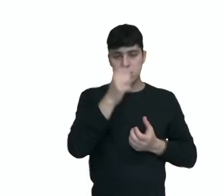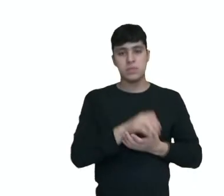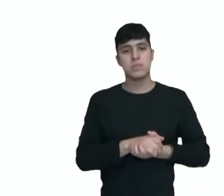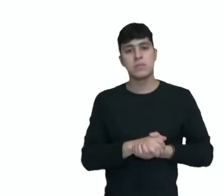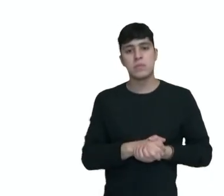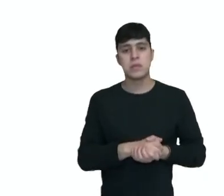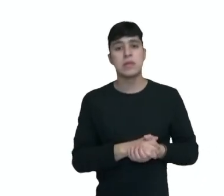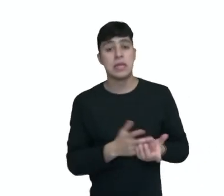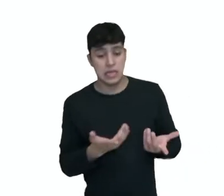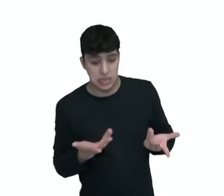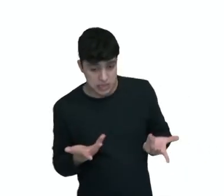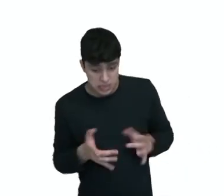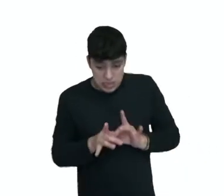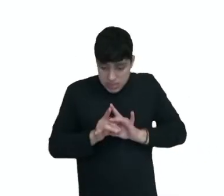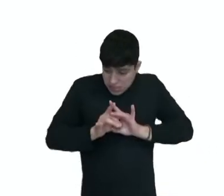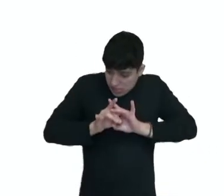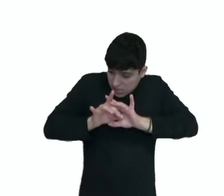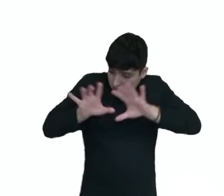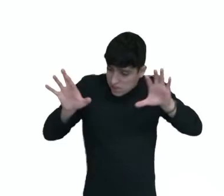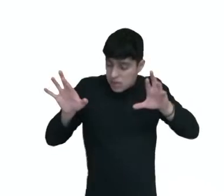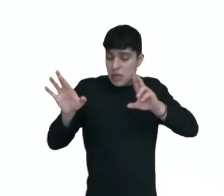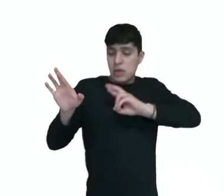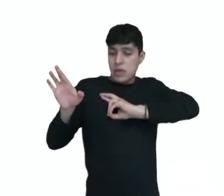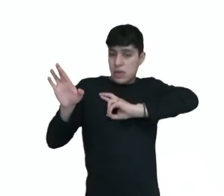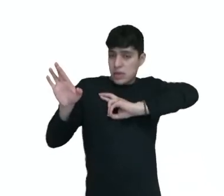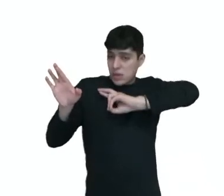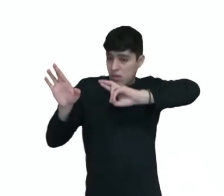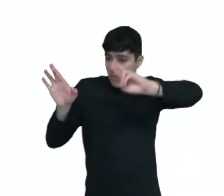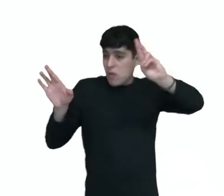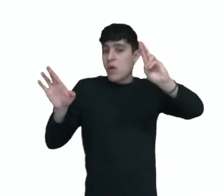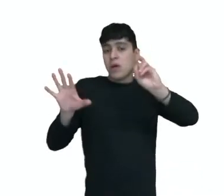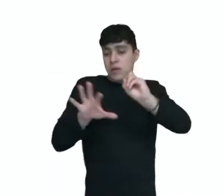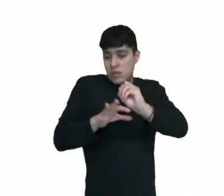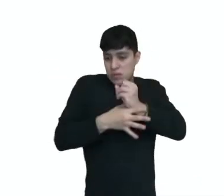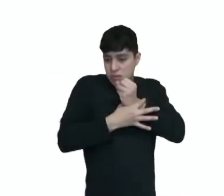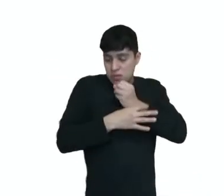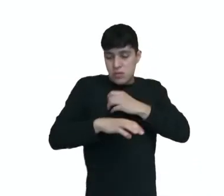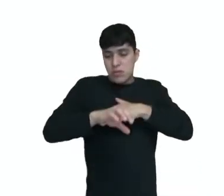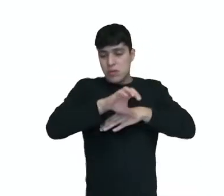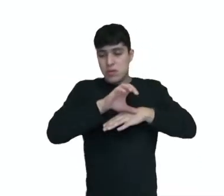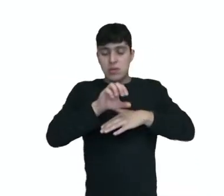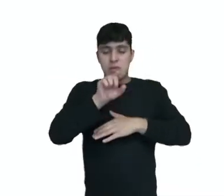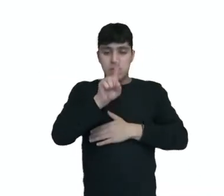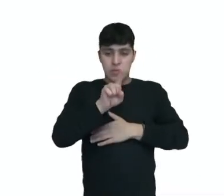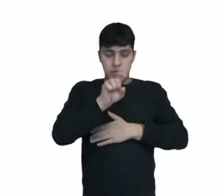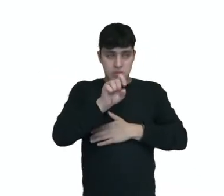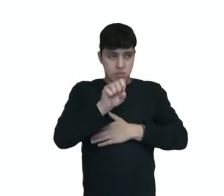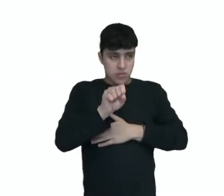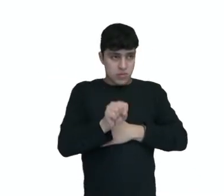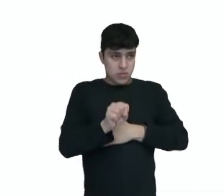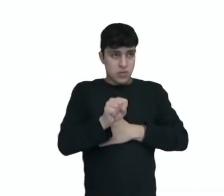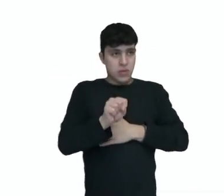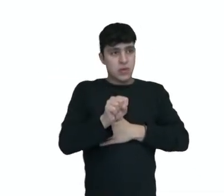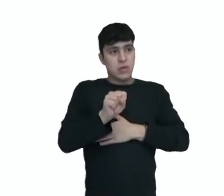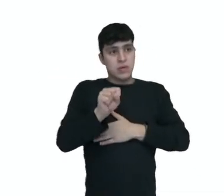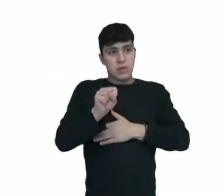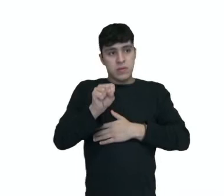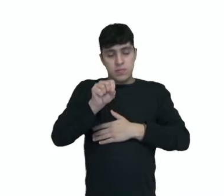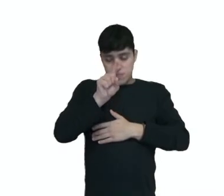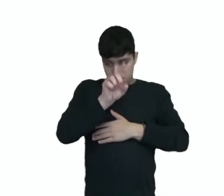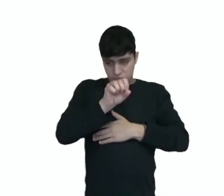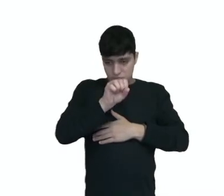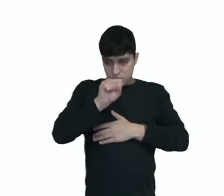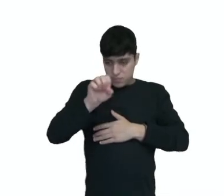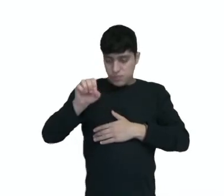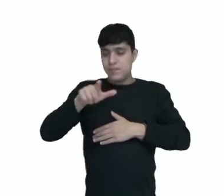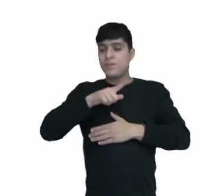A liberdade religiosa é garantida pela Constituição de 1988, está descrita no